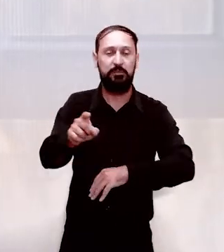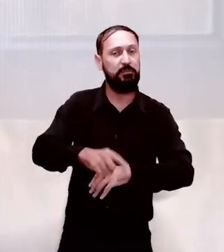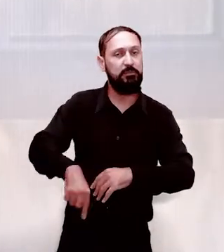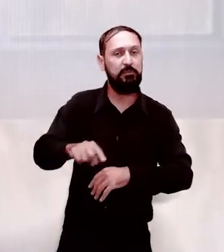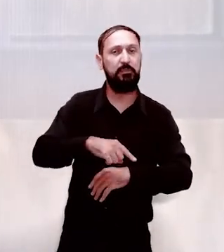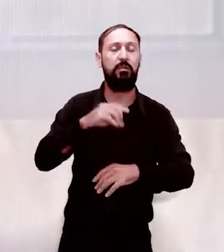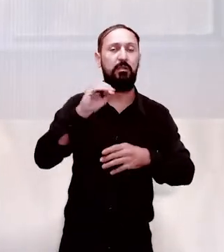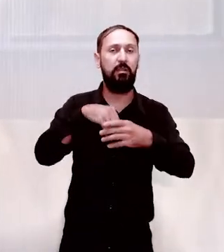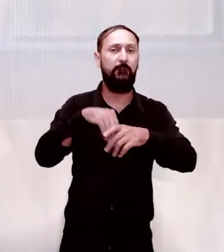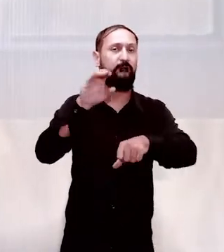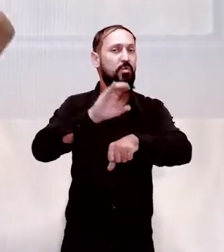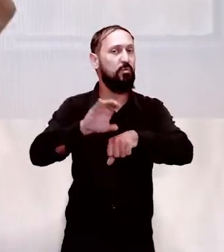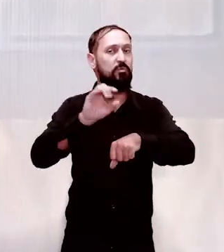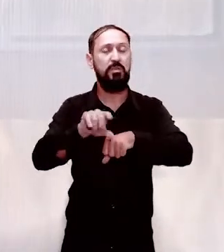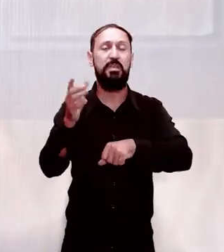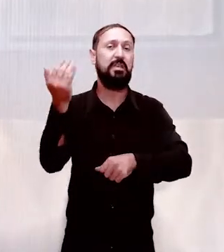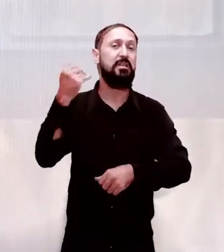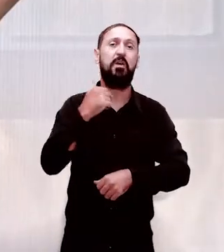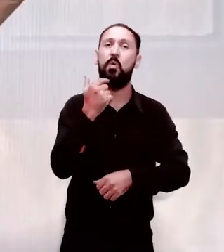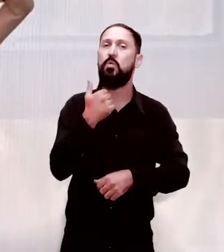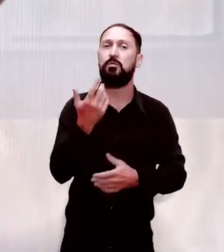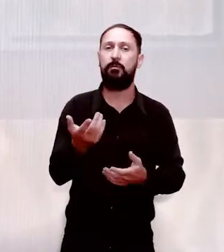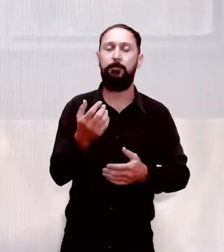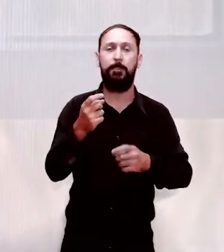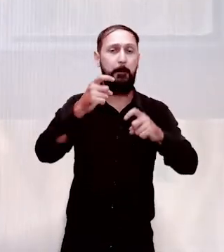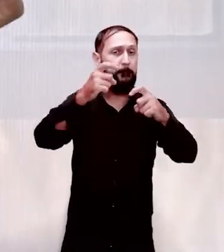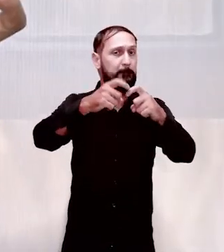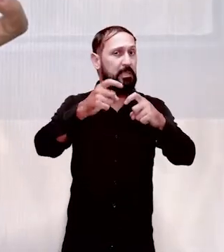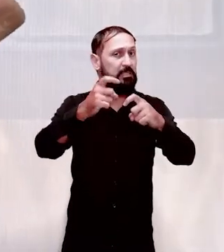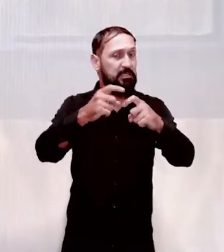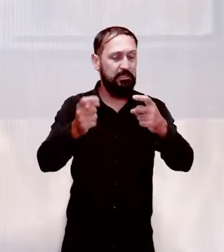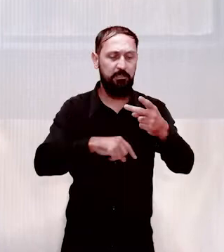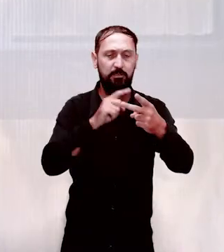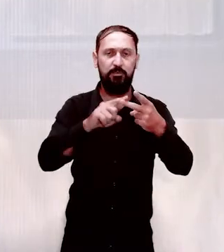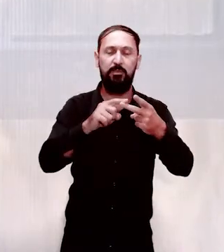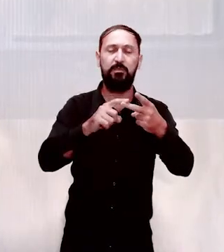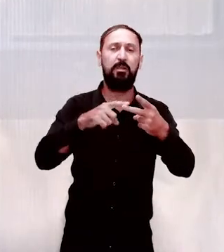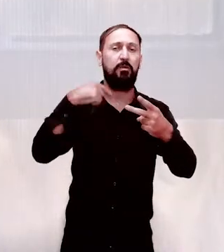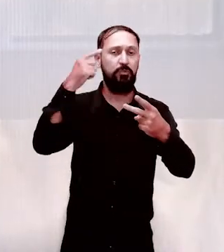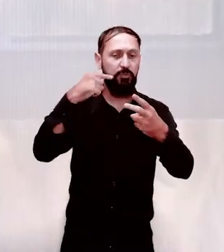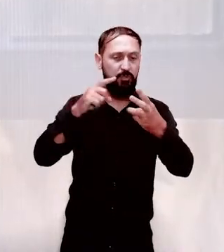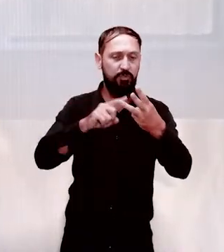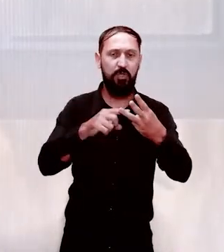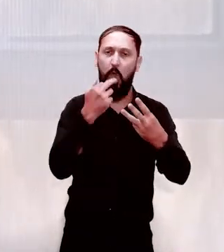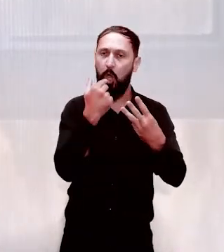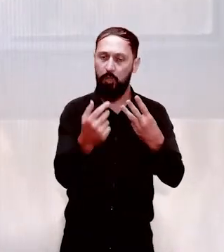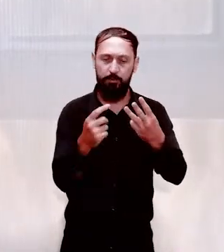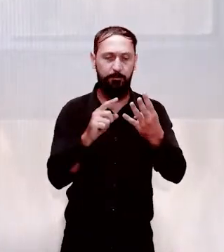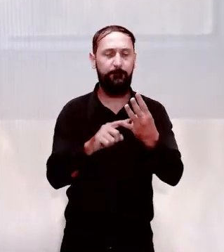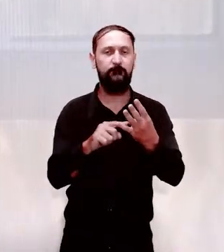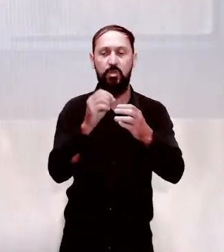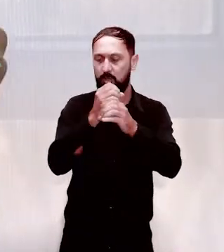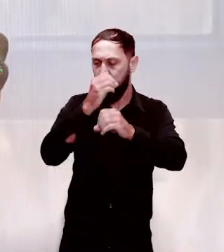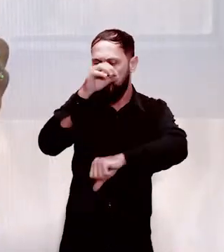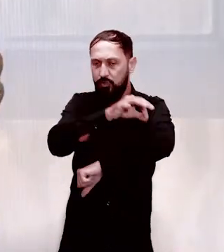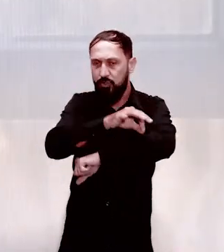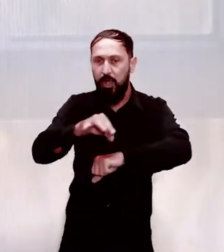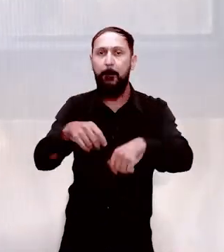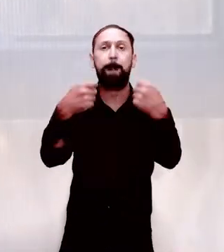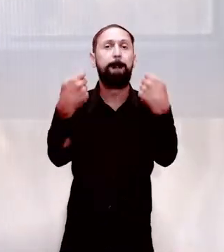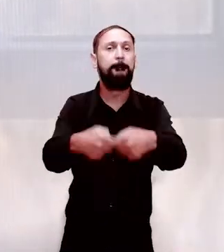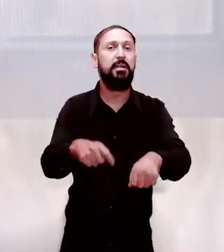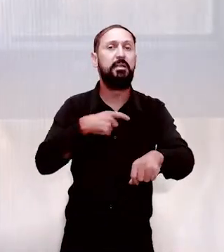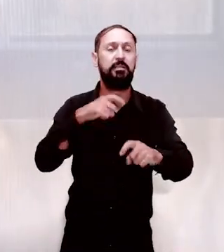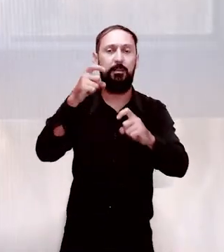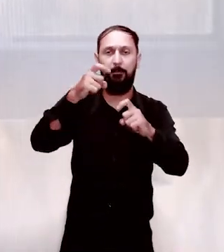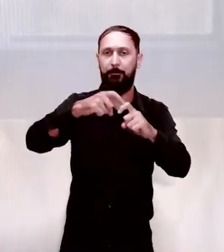acesso dessas pessoas nos cursos onde elas não chegavam. Medicina, por exemplo, direito, nutrição, engenharia. A